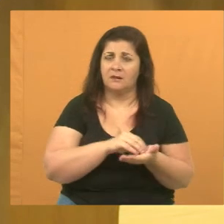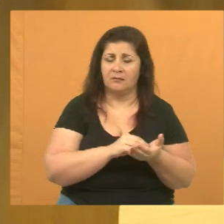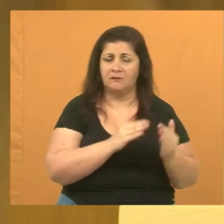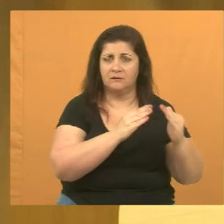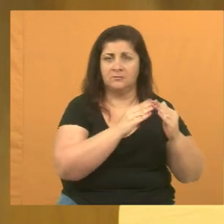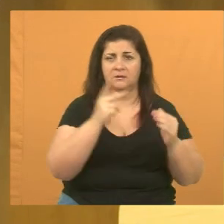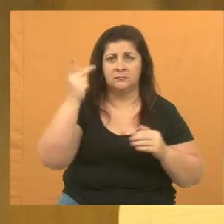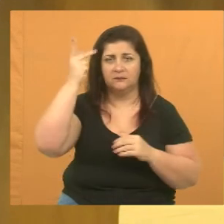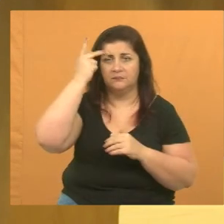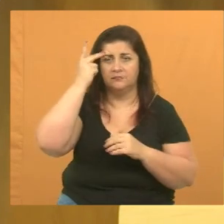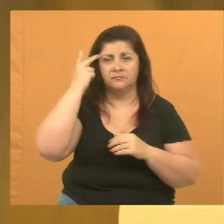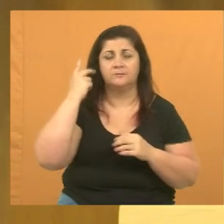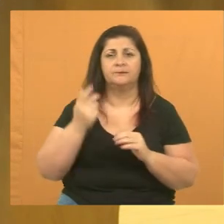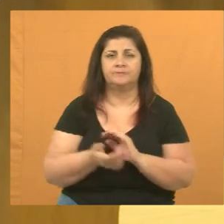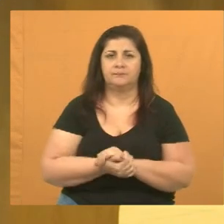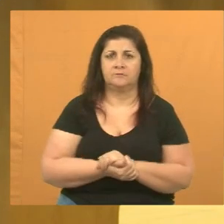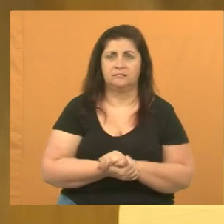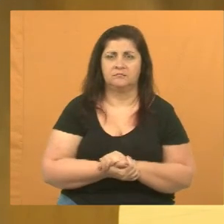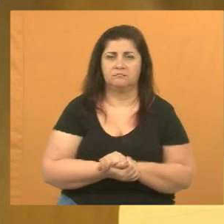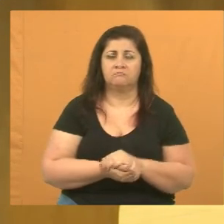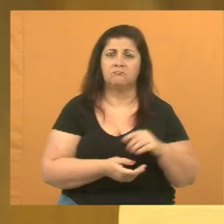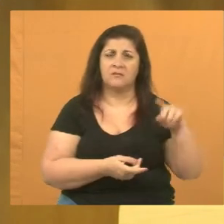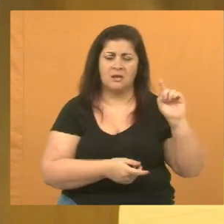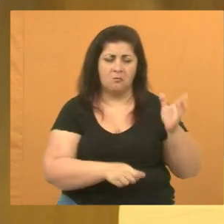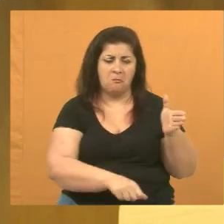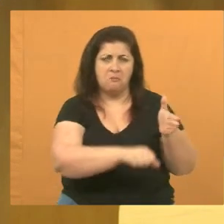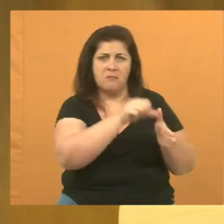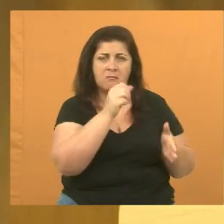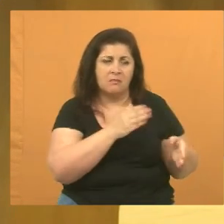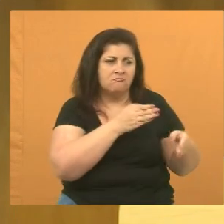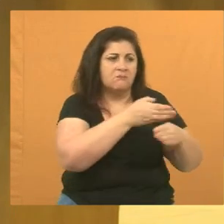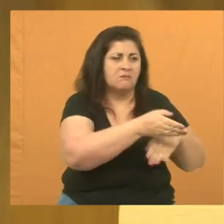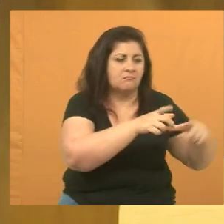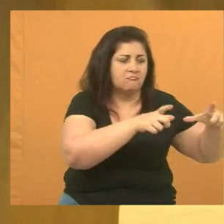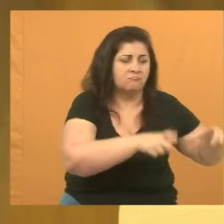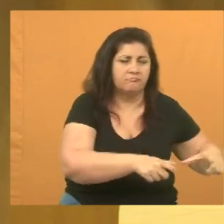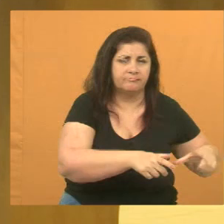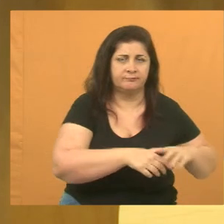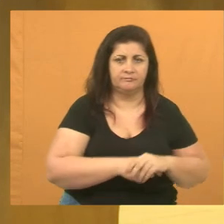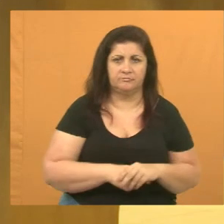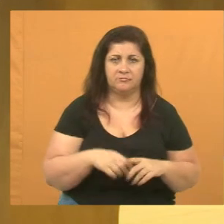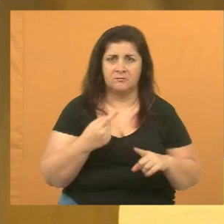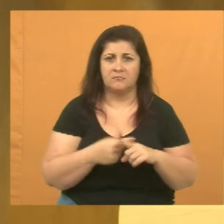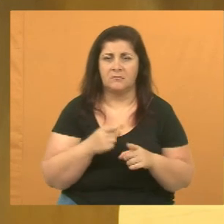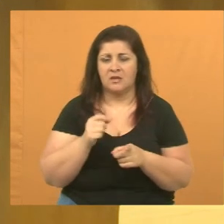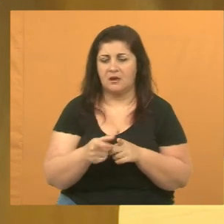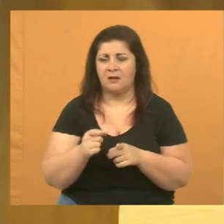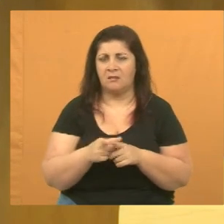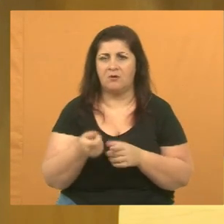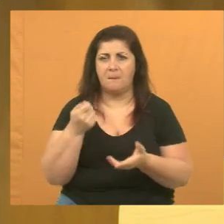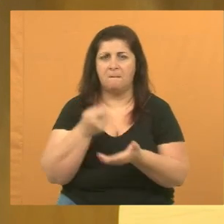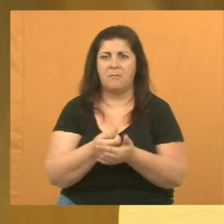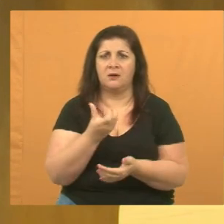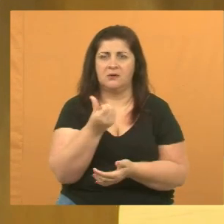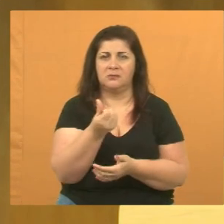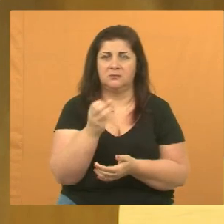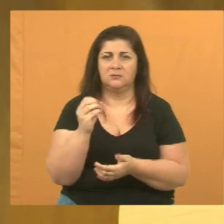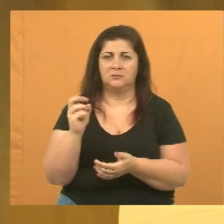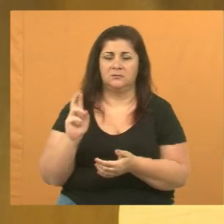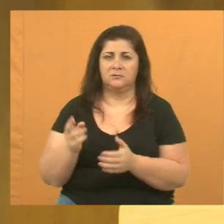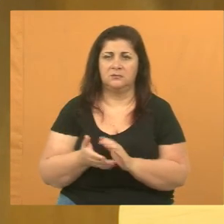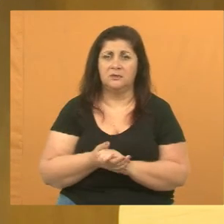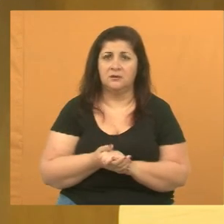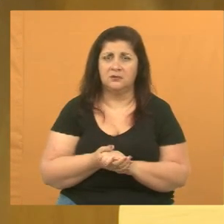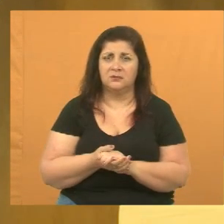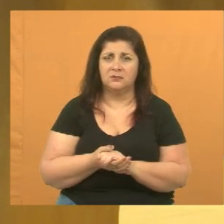Paulo. Eu era o primeiro a entrar lá e ficar morando lá. Porque o aluguel que eu pago R$600 numa casa, esse é